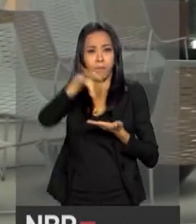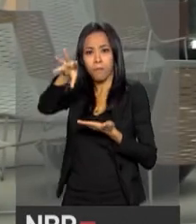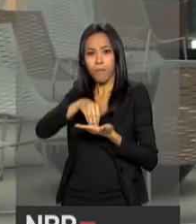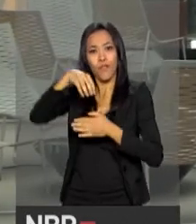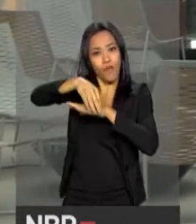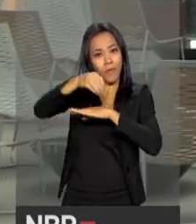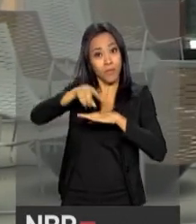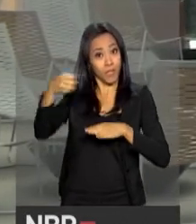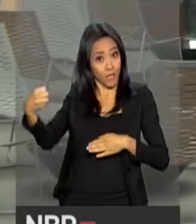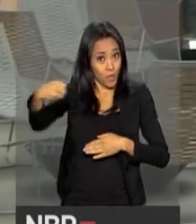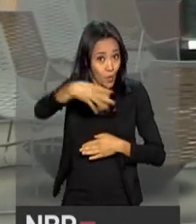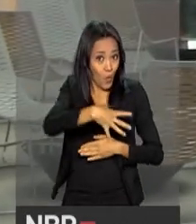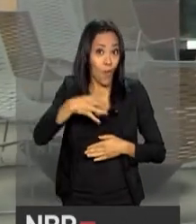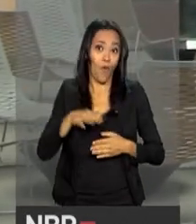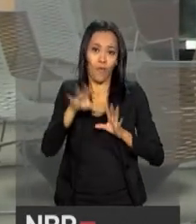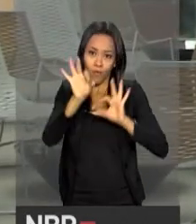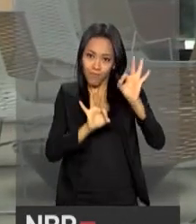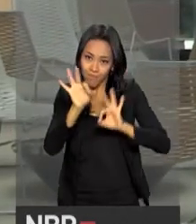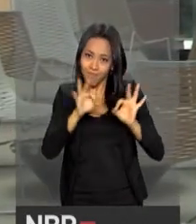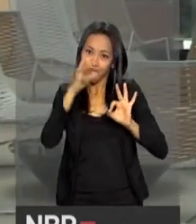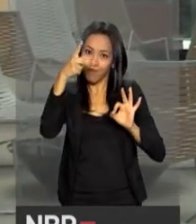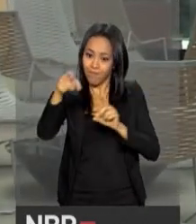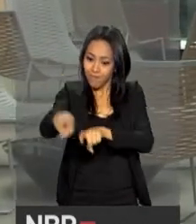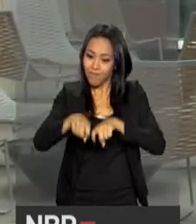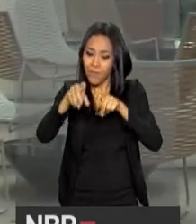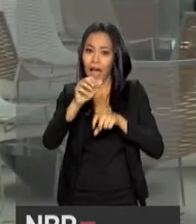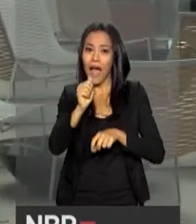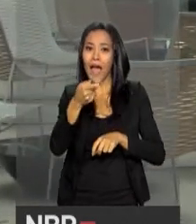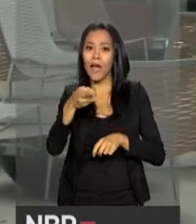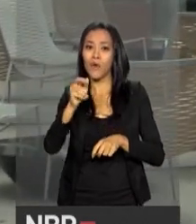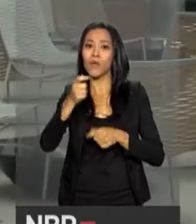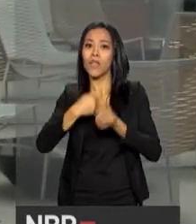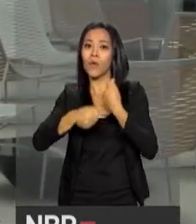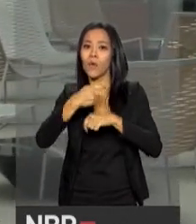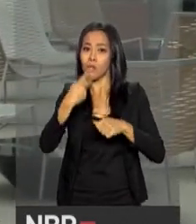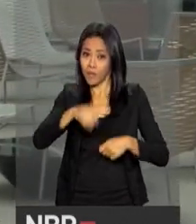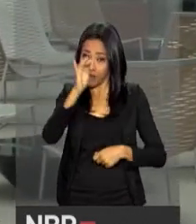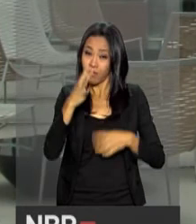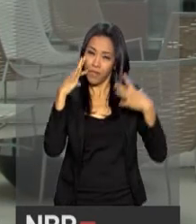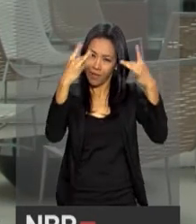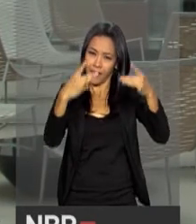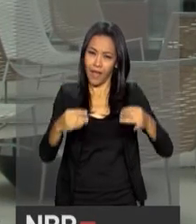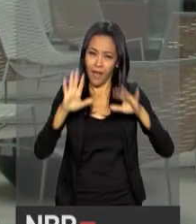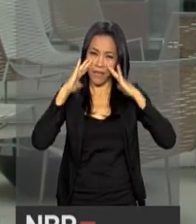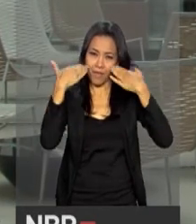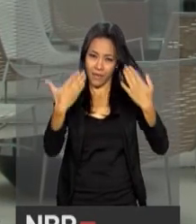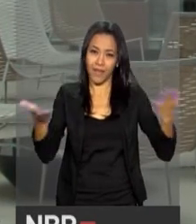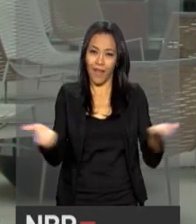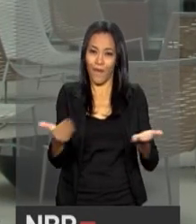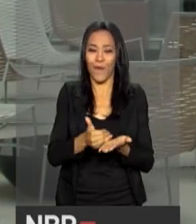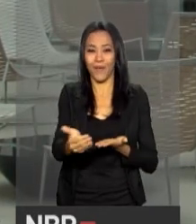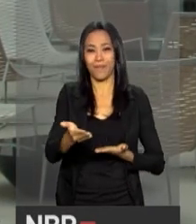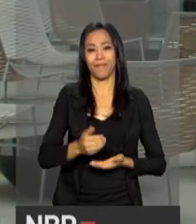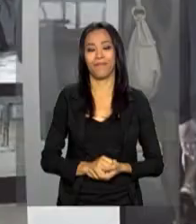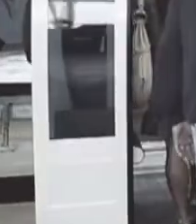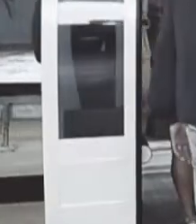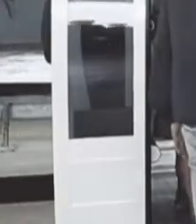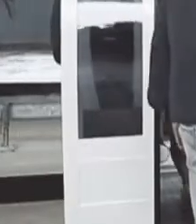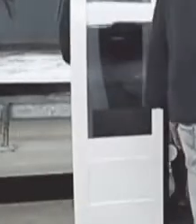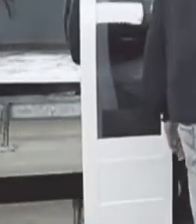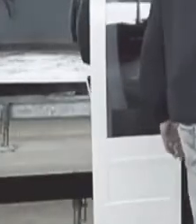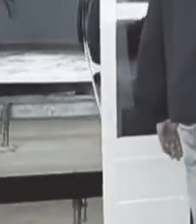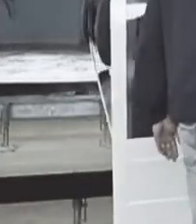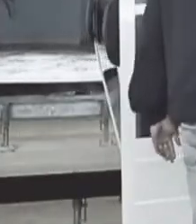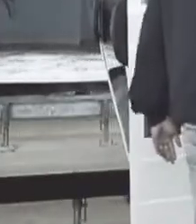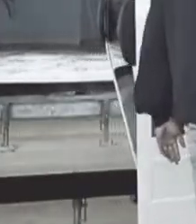esse novo retrato do agronegócio brasileiro todos os detalhes você confere no nbr entrevista que começa agora